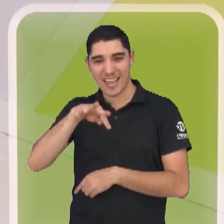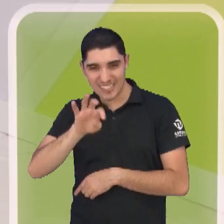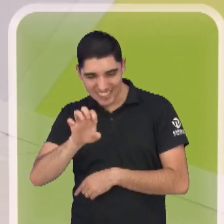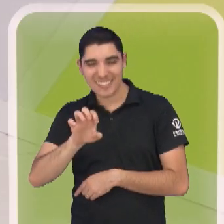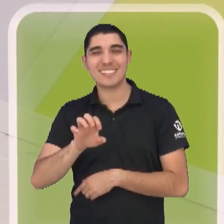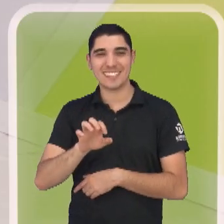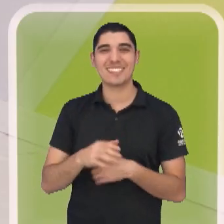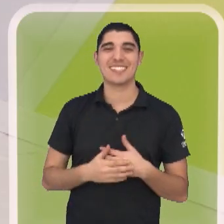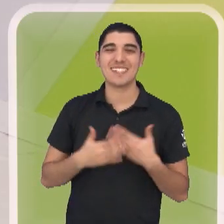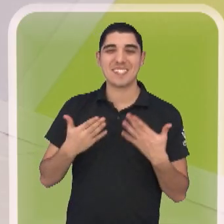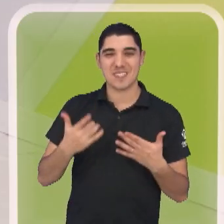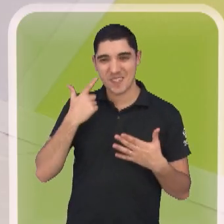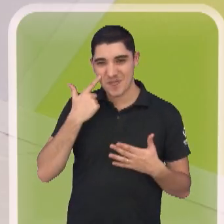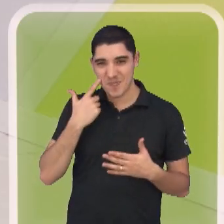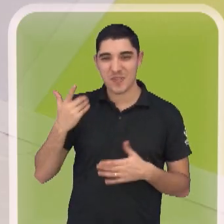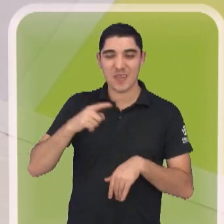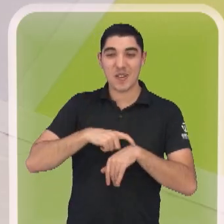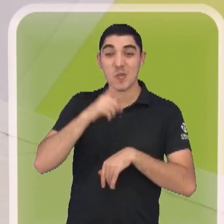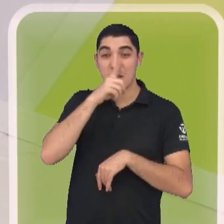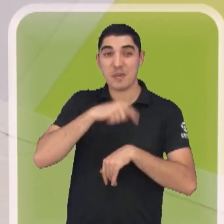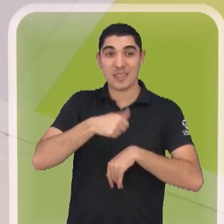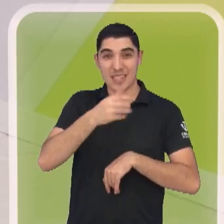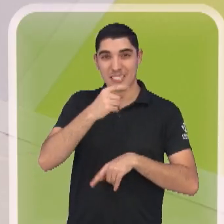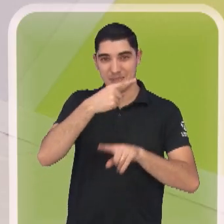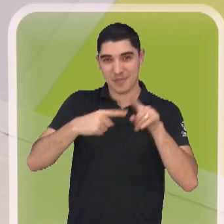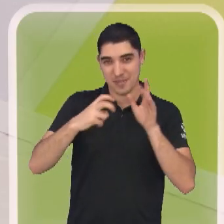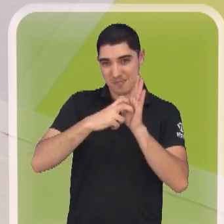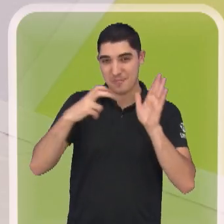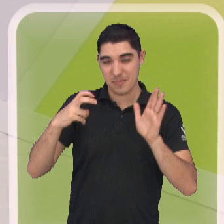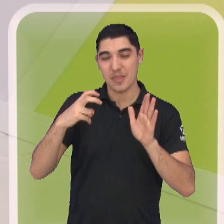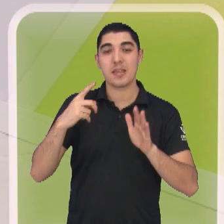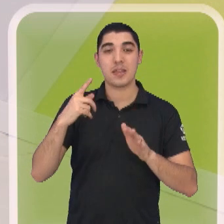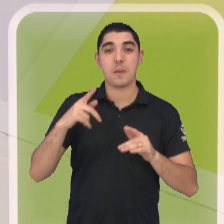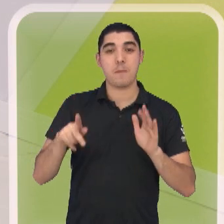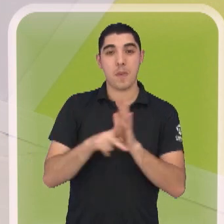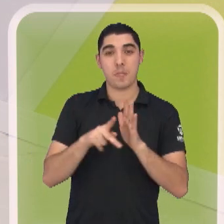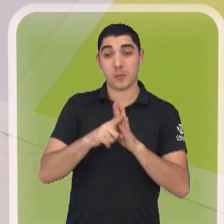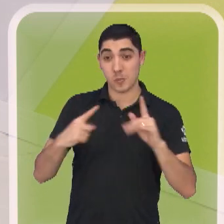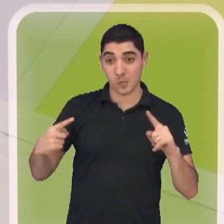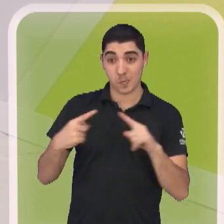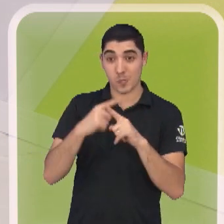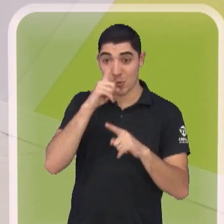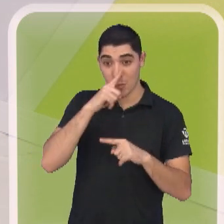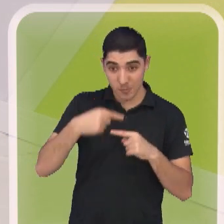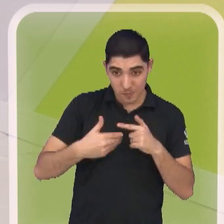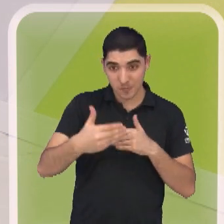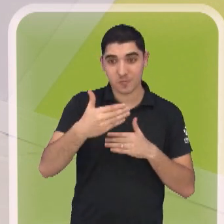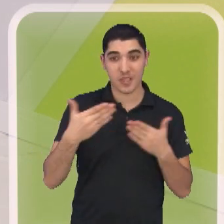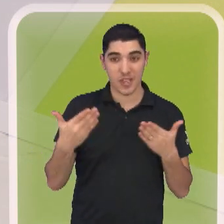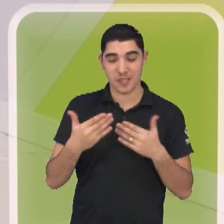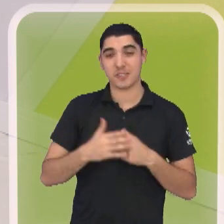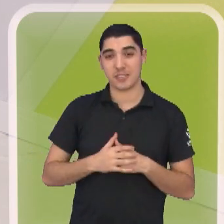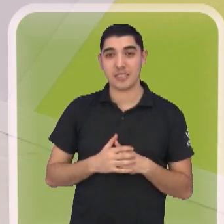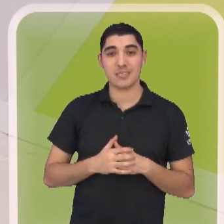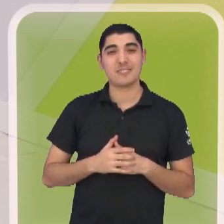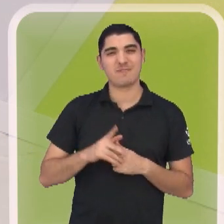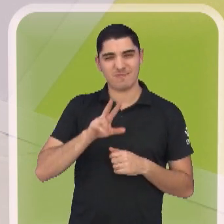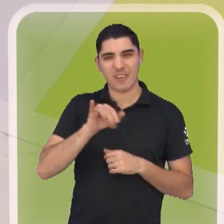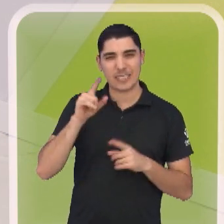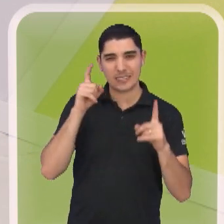tá impossível domingo 10:30 da manhã Bandeirantes Esporte Clube Santa Rita aqui do Jardim da Granja acho que fica muito difícil